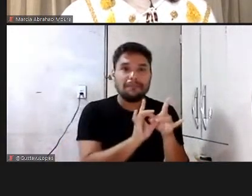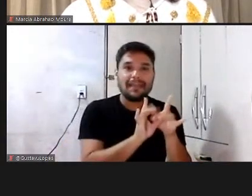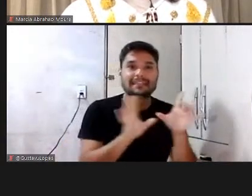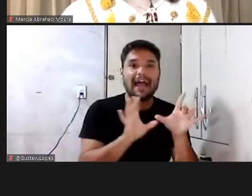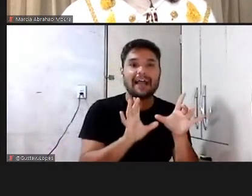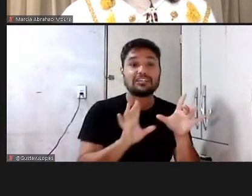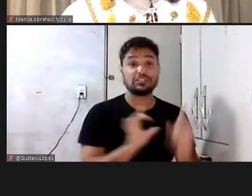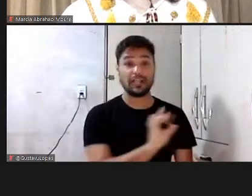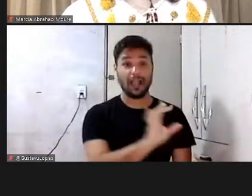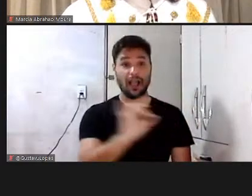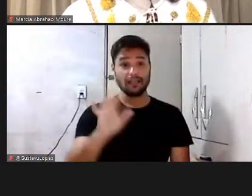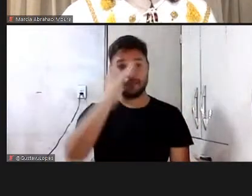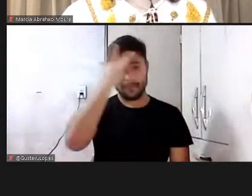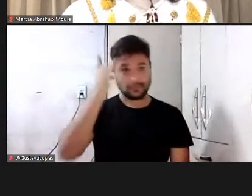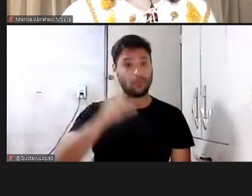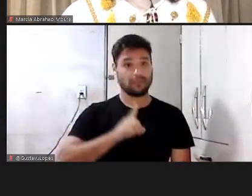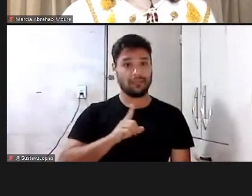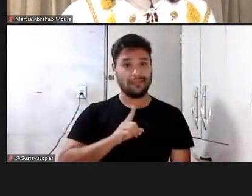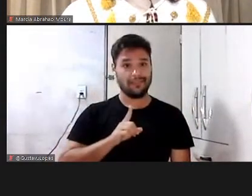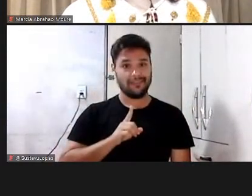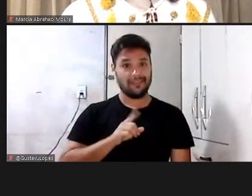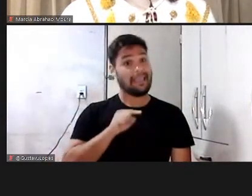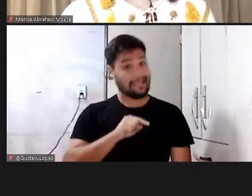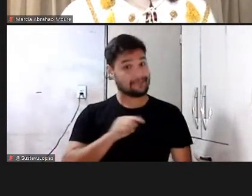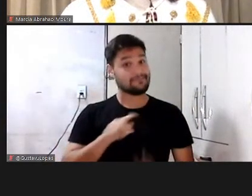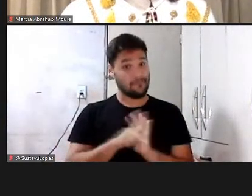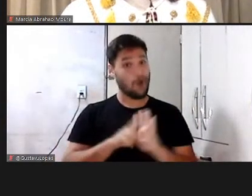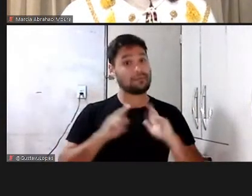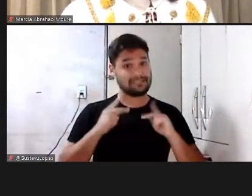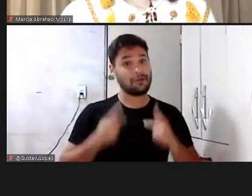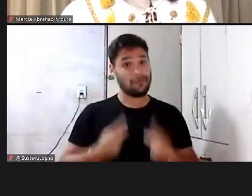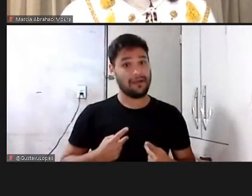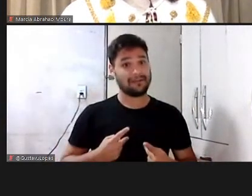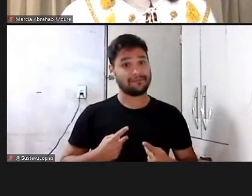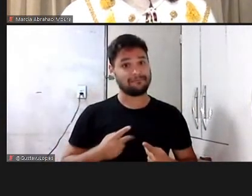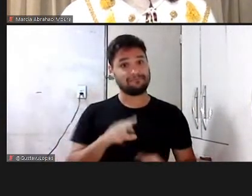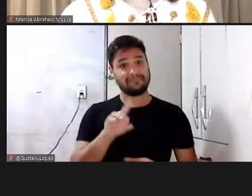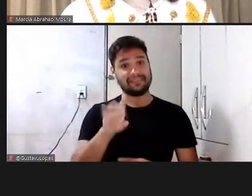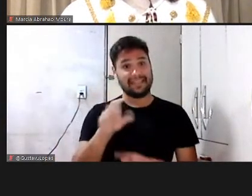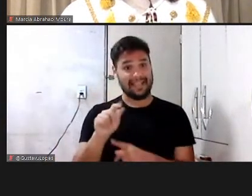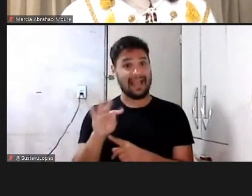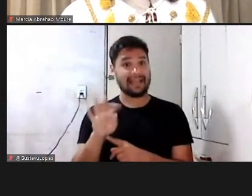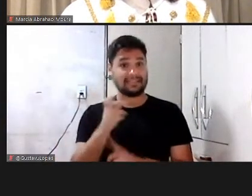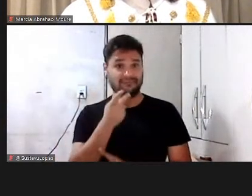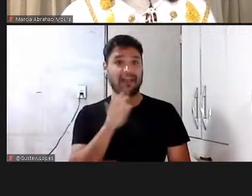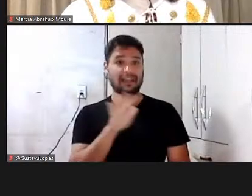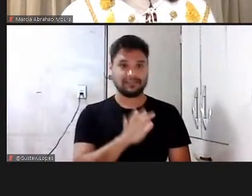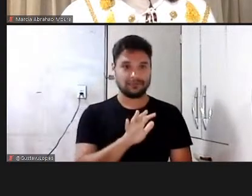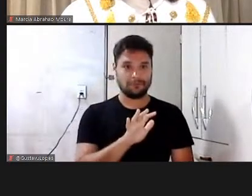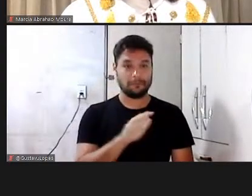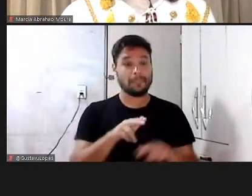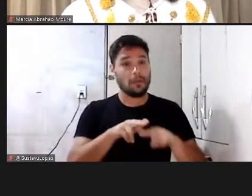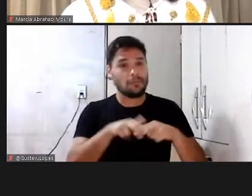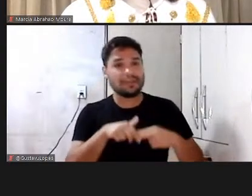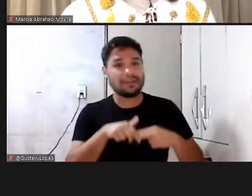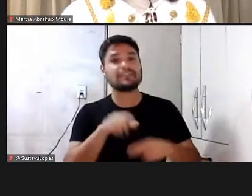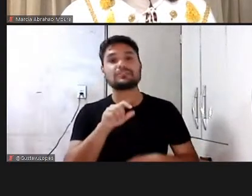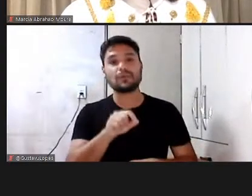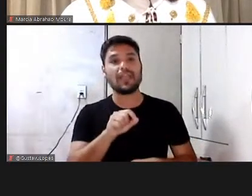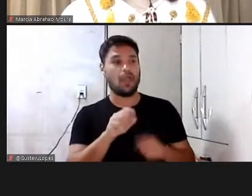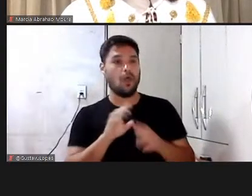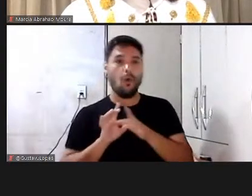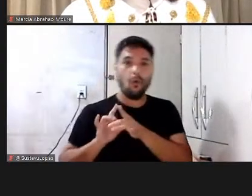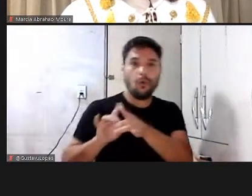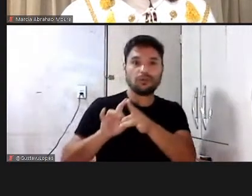livre-arbítrio, o mais nobre bem do ser humano, nas palavras de Descartes, confirmando a independência do contexto e, consequentemente,